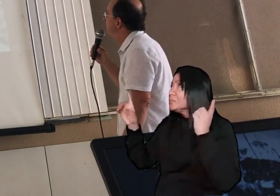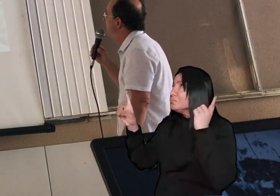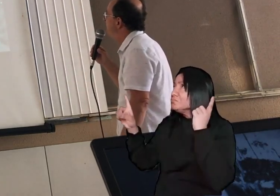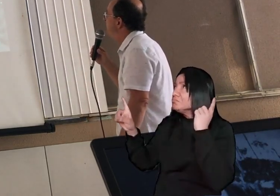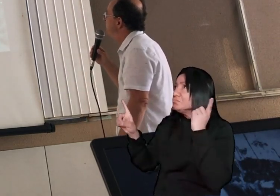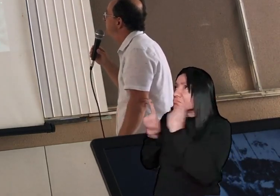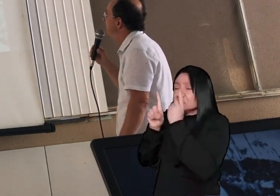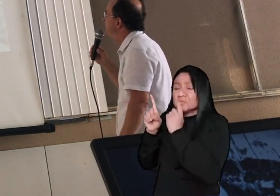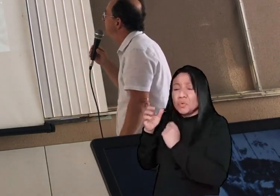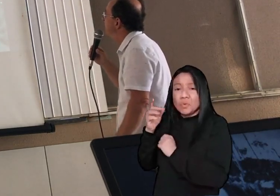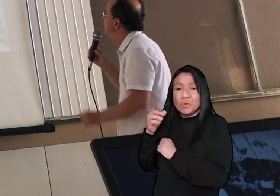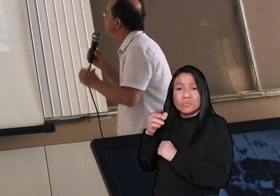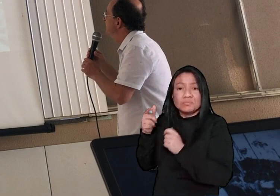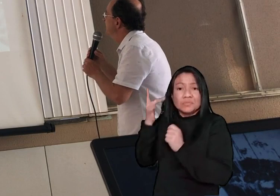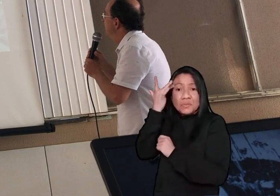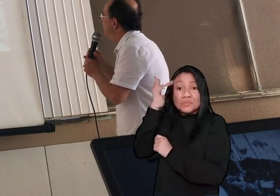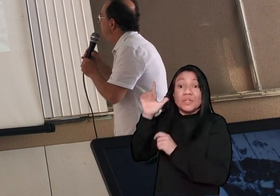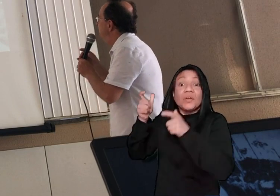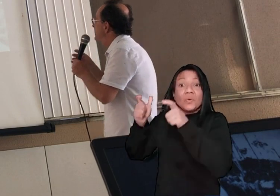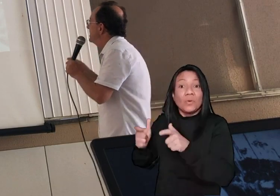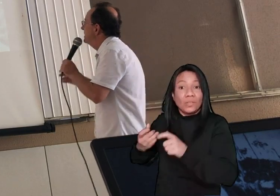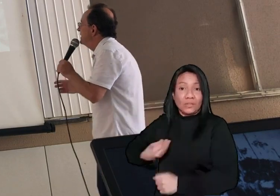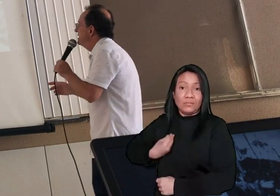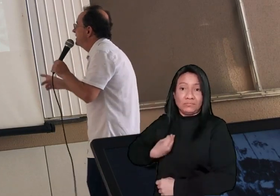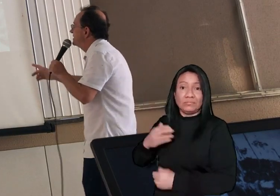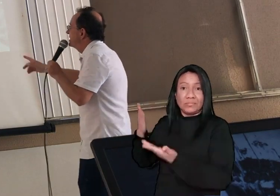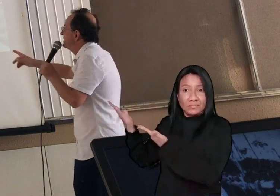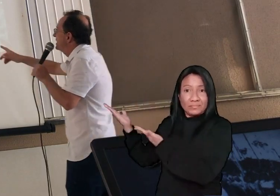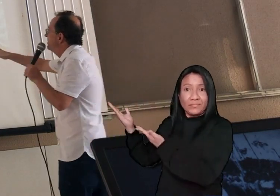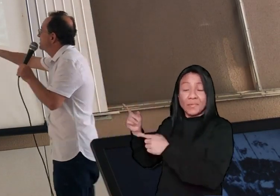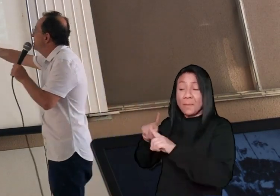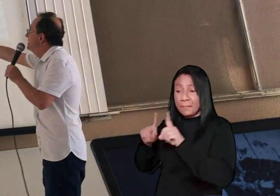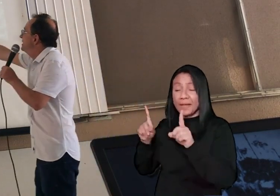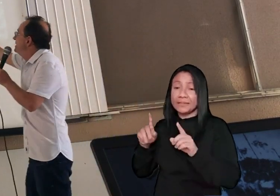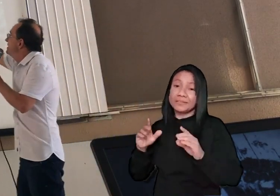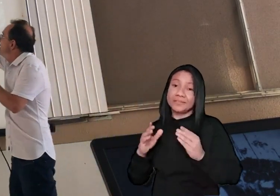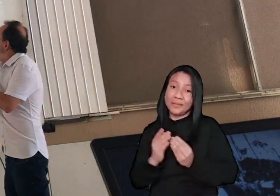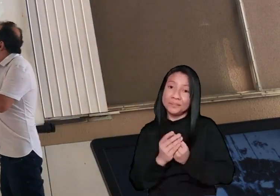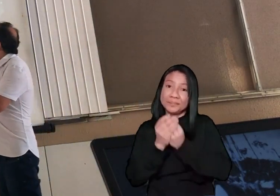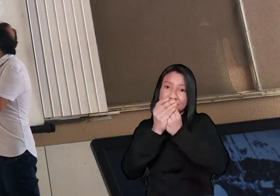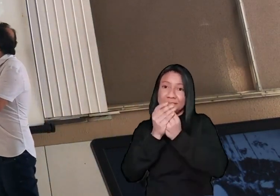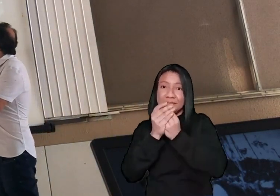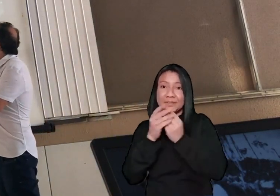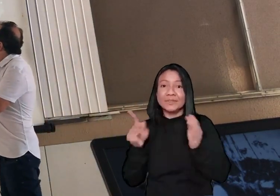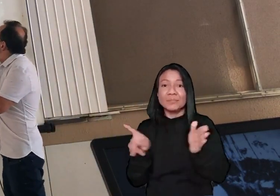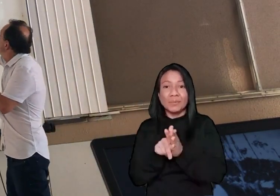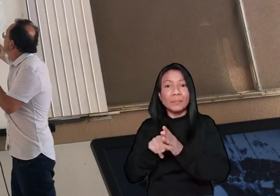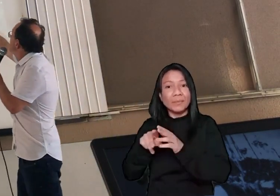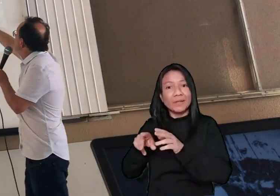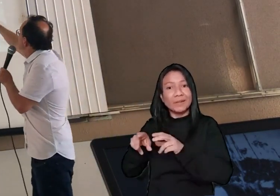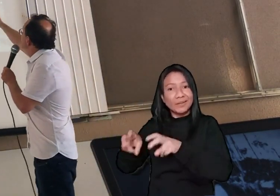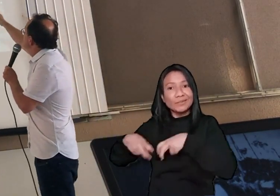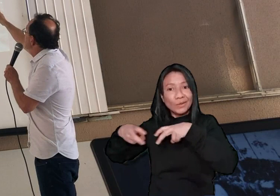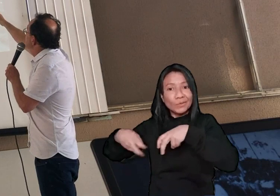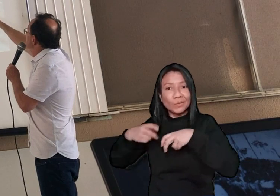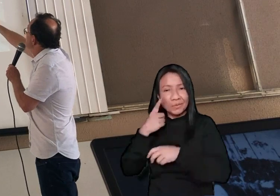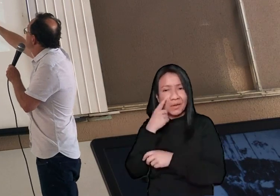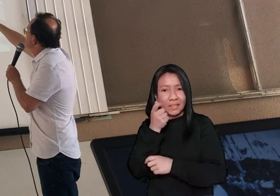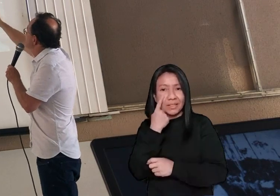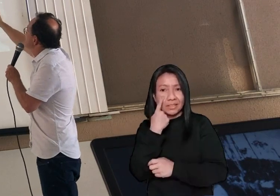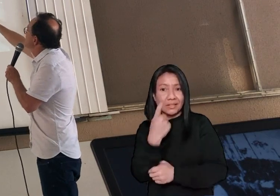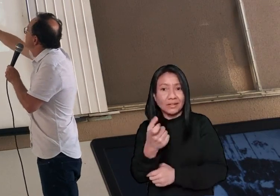missa campal, podem ver ali que... E olha, é interessante aqui, pessoal, olha, chapeuzinho, as